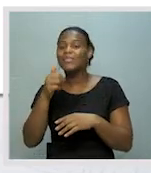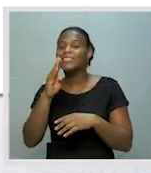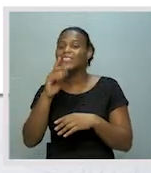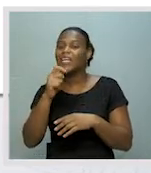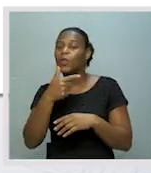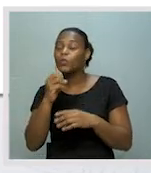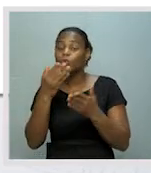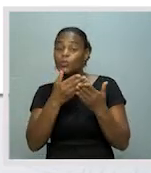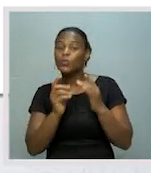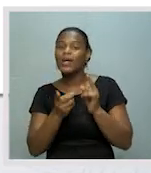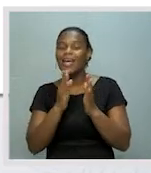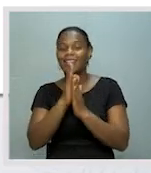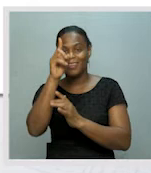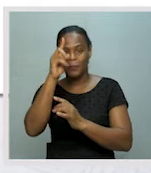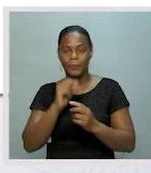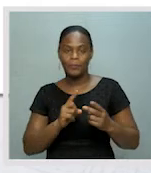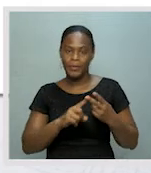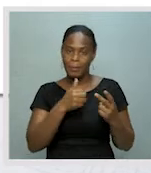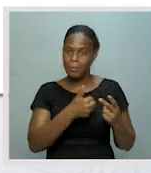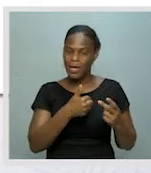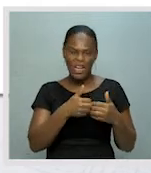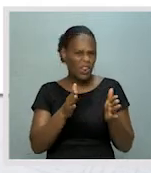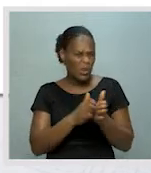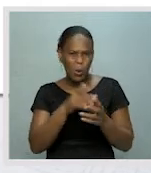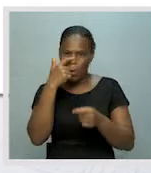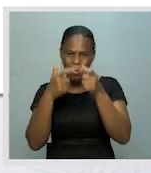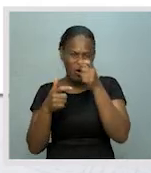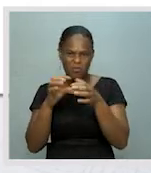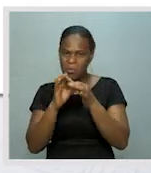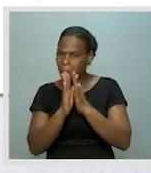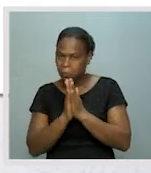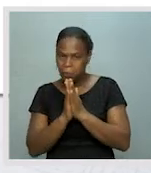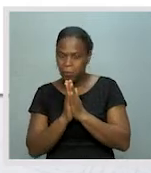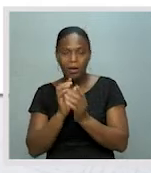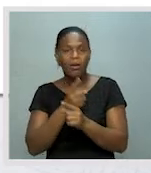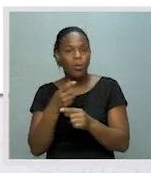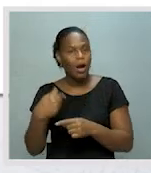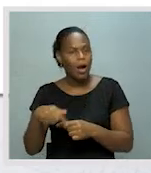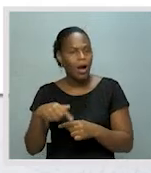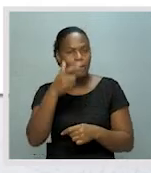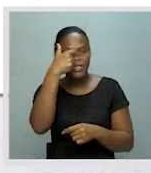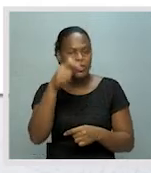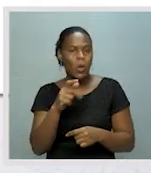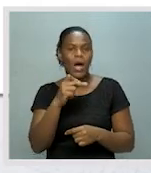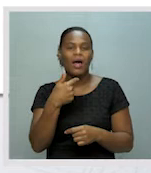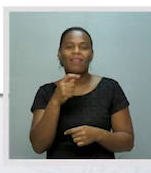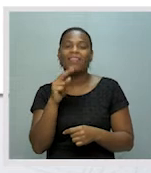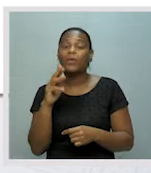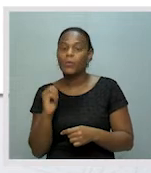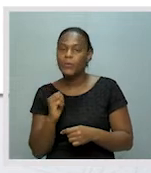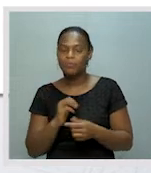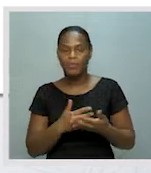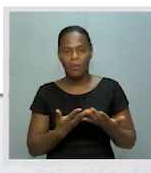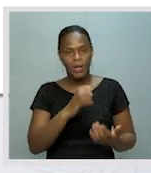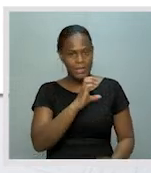de estudo, que é o sagrado. A linha B. Nem todos os povos são religiosos, porque existem indivíduos que são